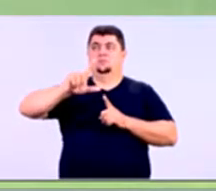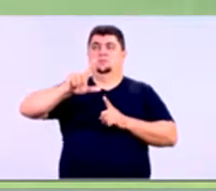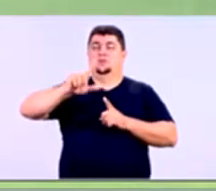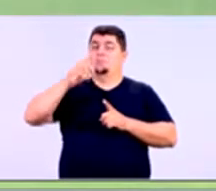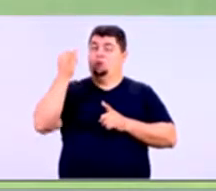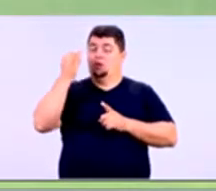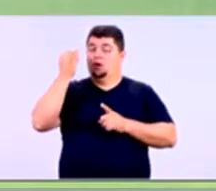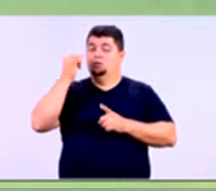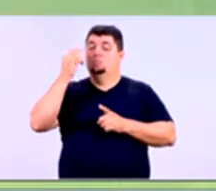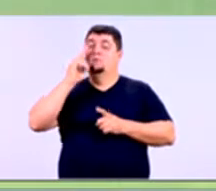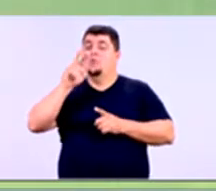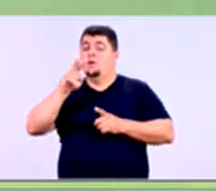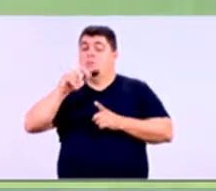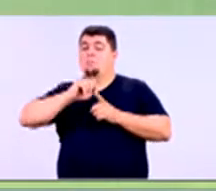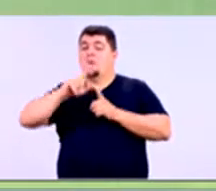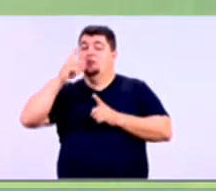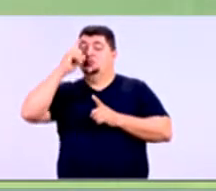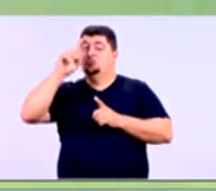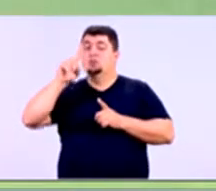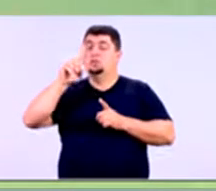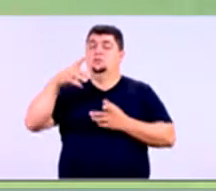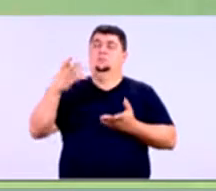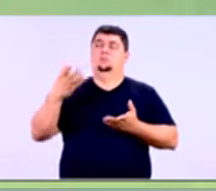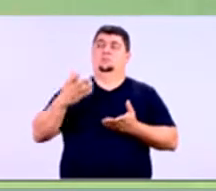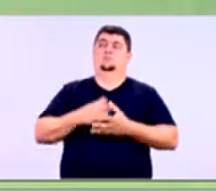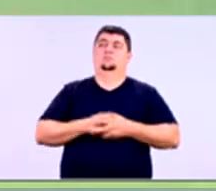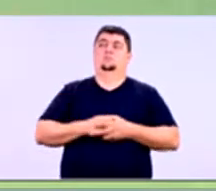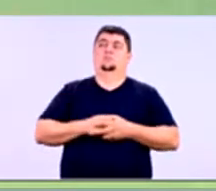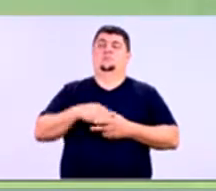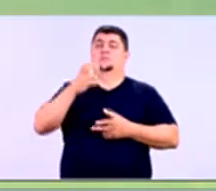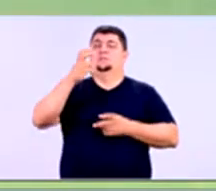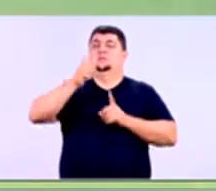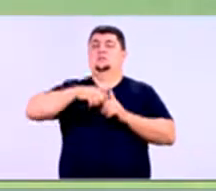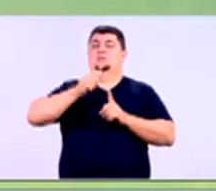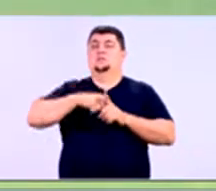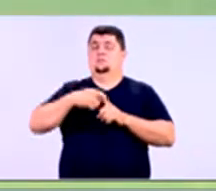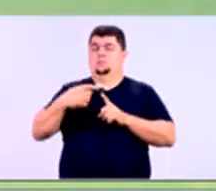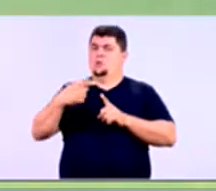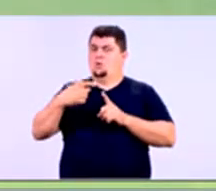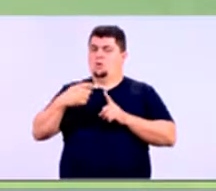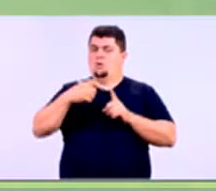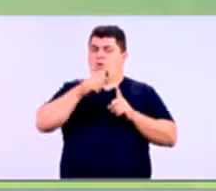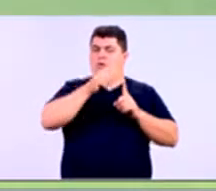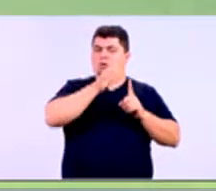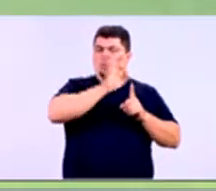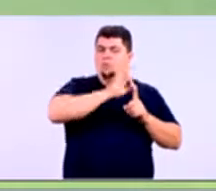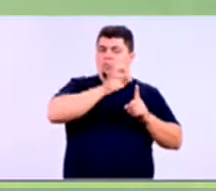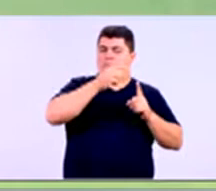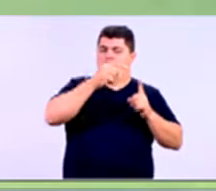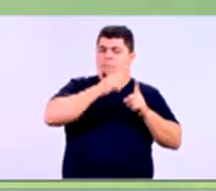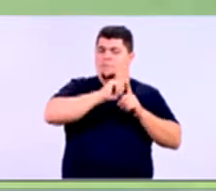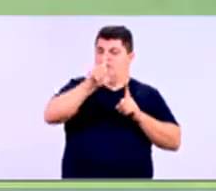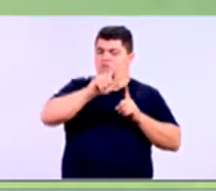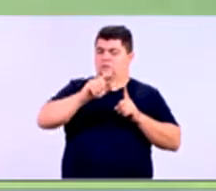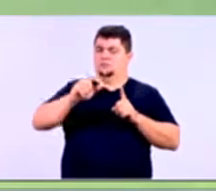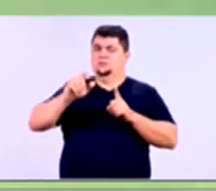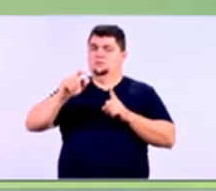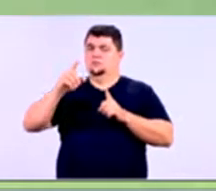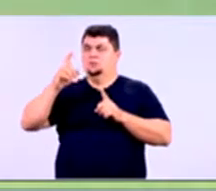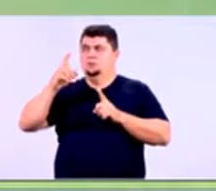nisso, durante 5 meses. Que montante, ou seja, que valor